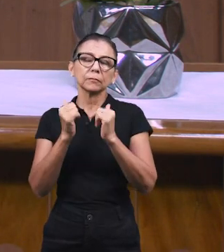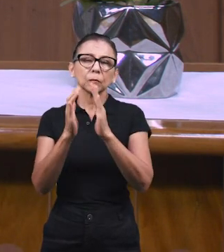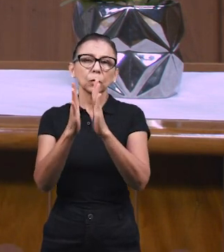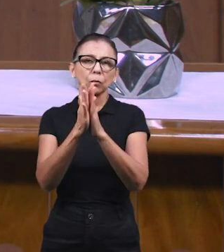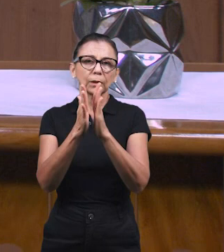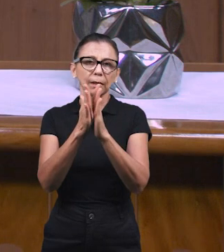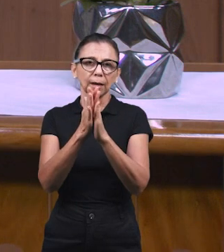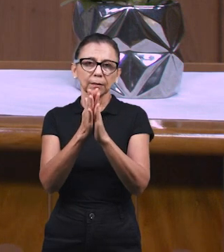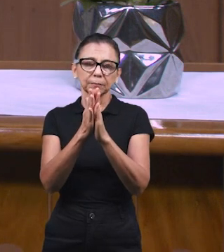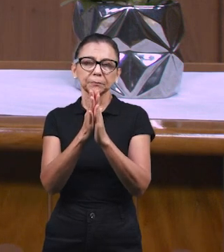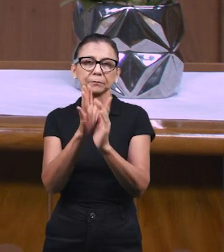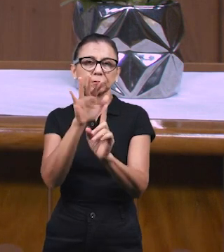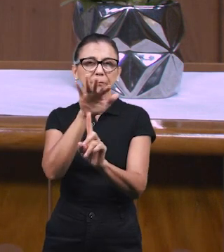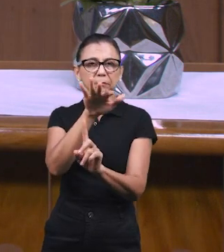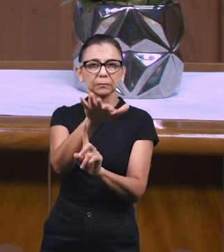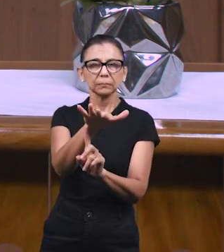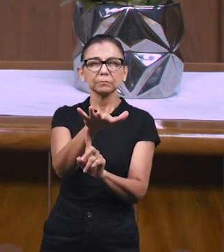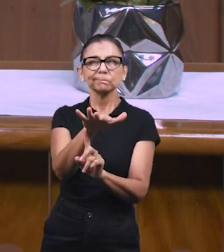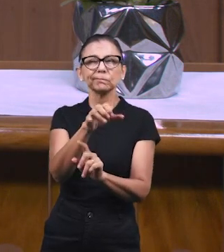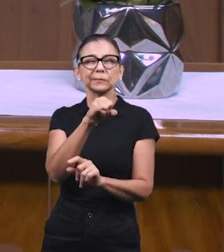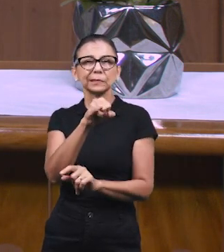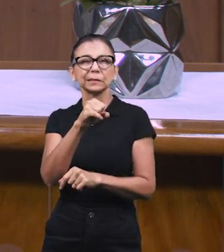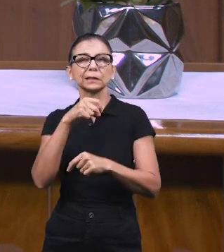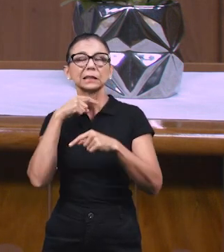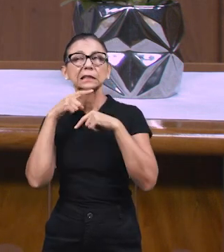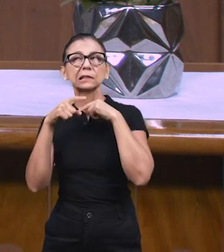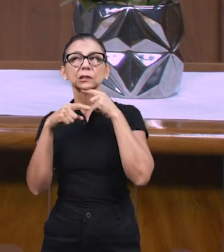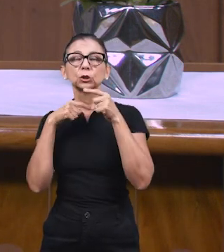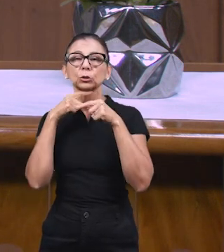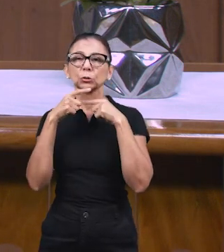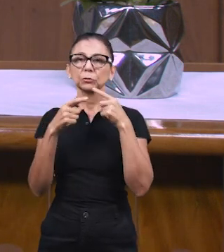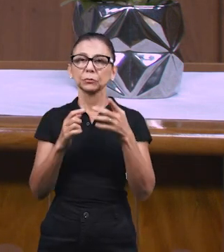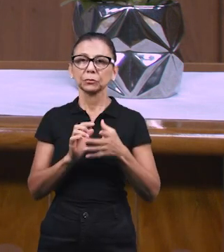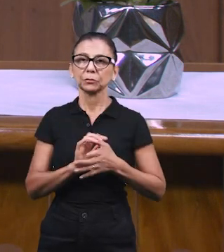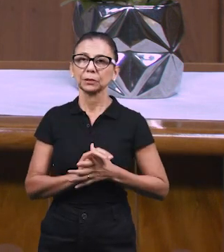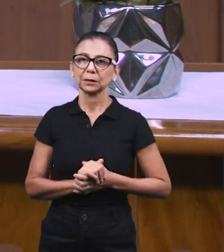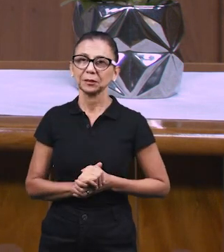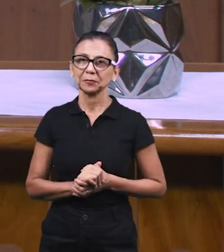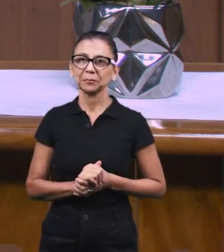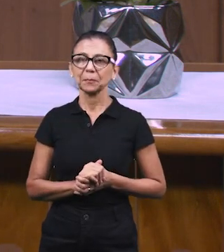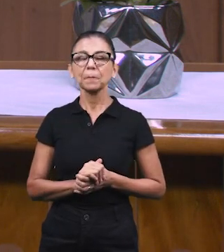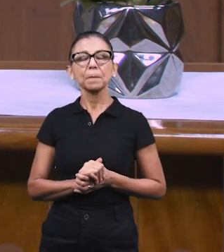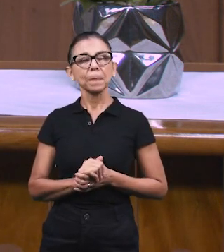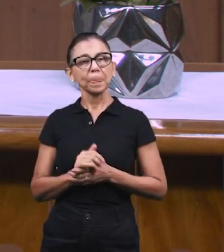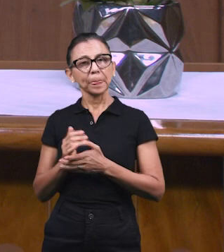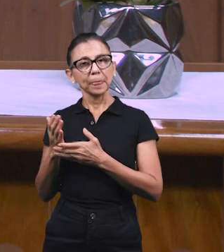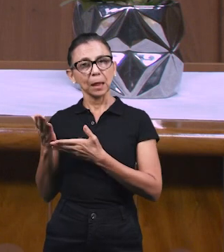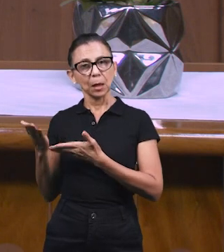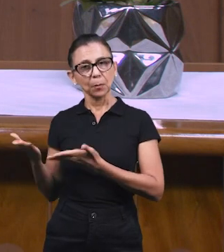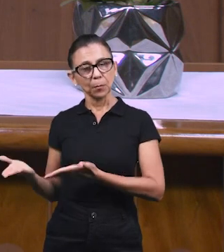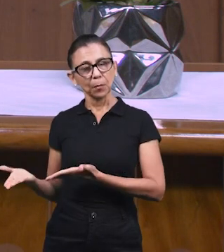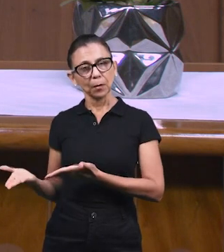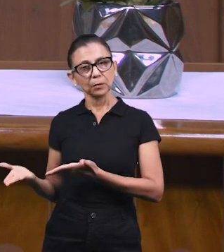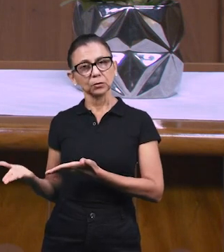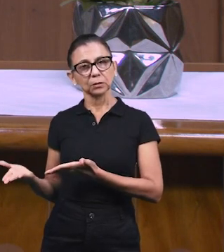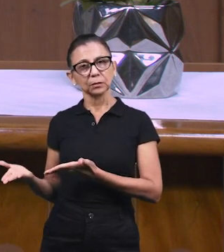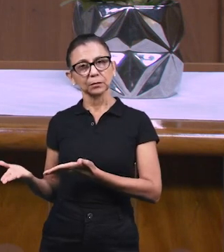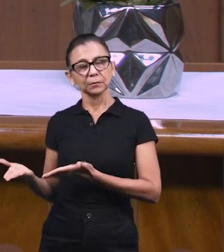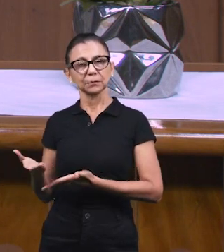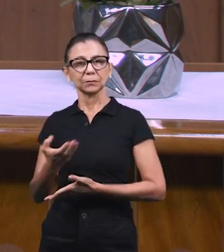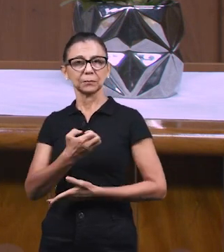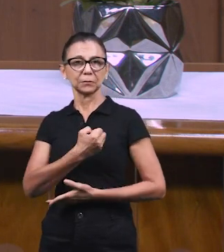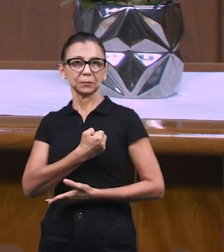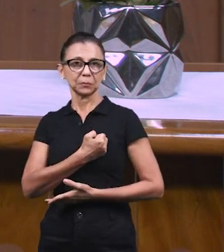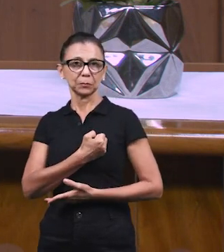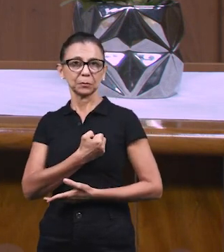uma oração, quer tirar alguma dúvida, você pode entrar em contato conosco através